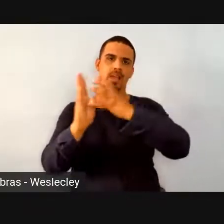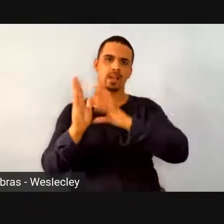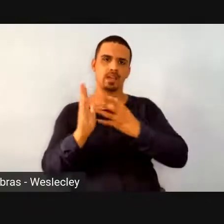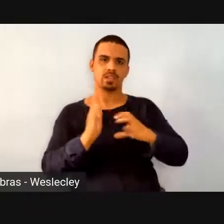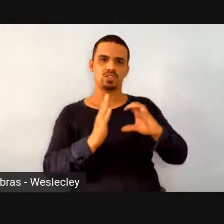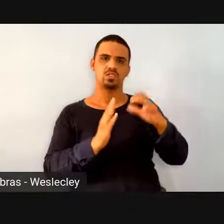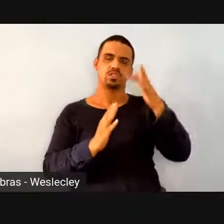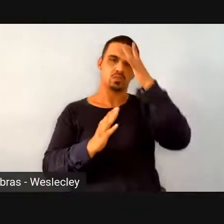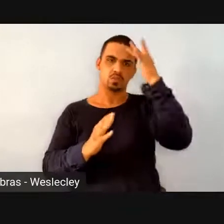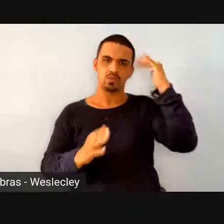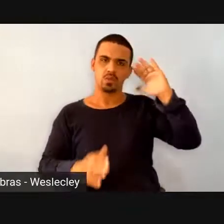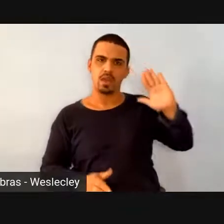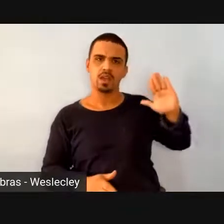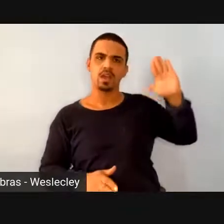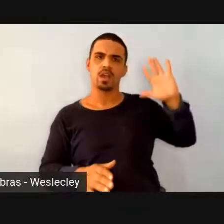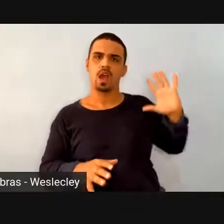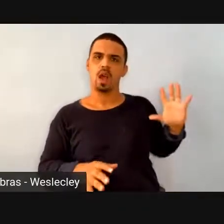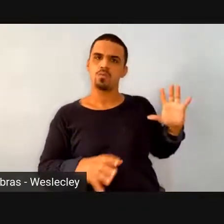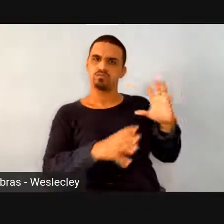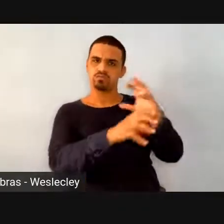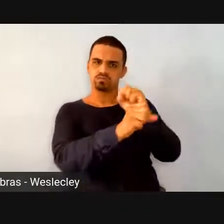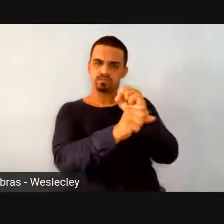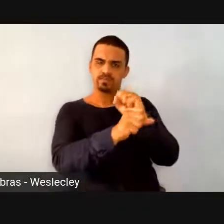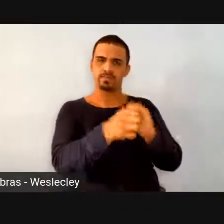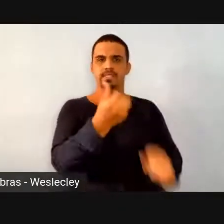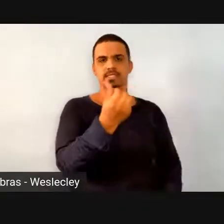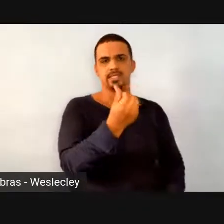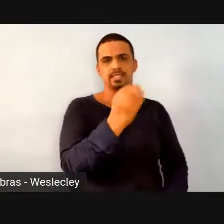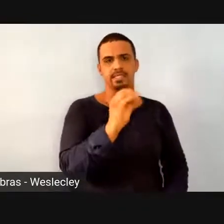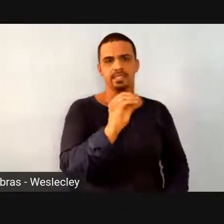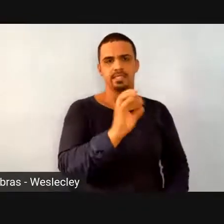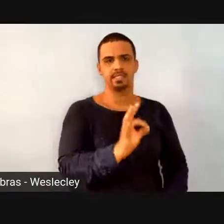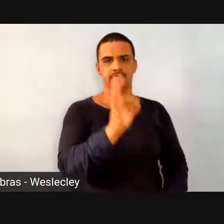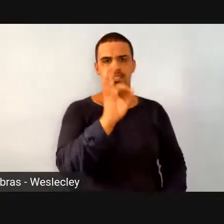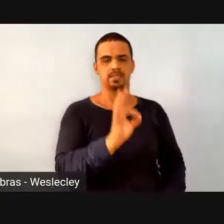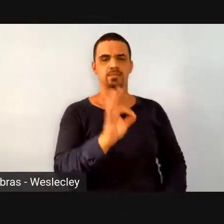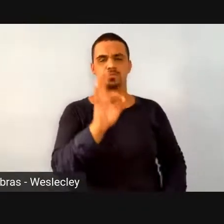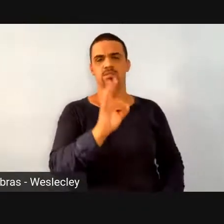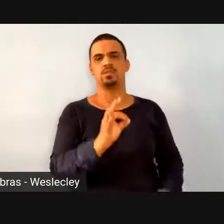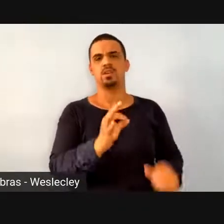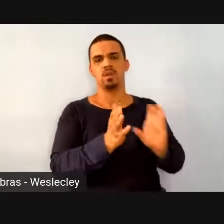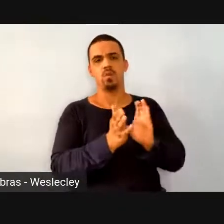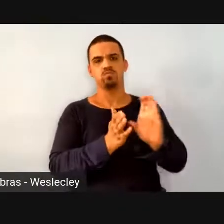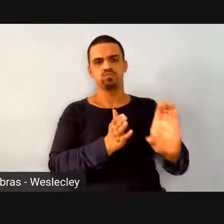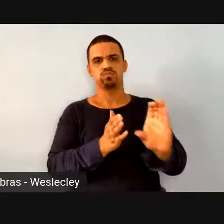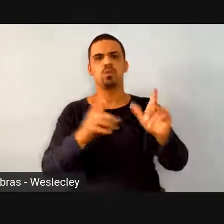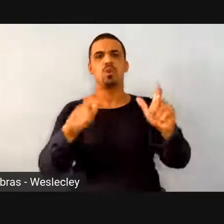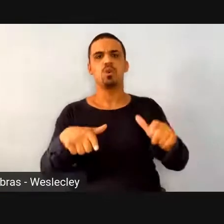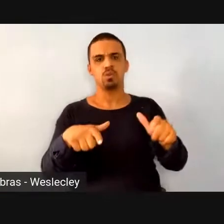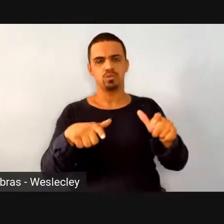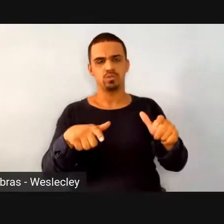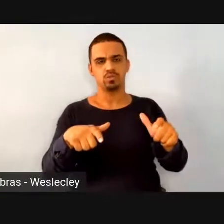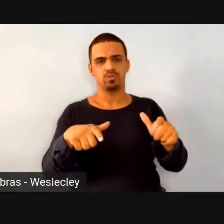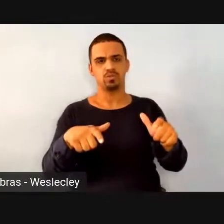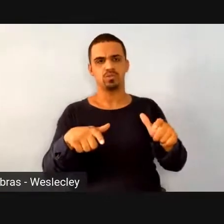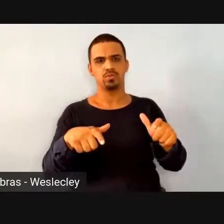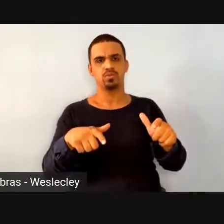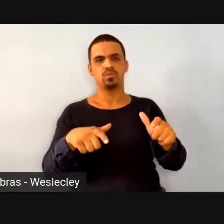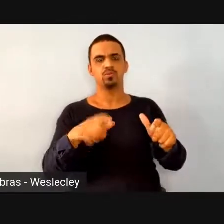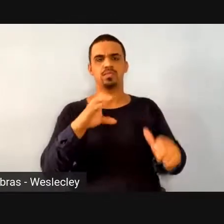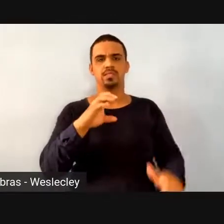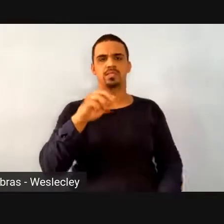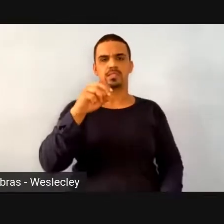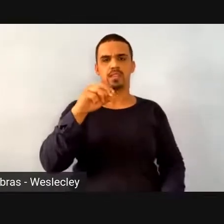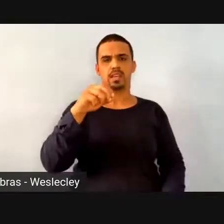basicamente 60%, quase 70% desses recursos vieram de poucos